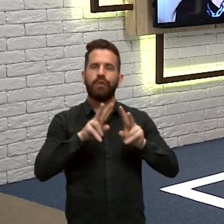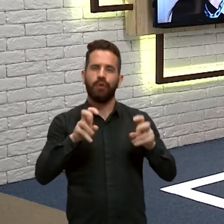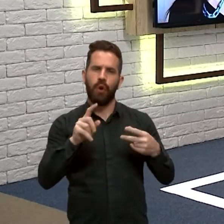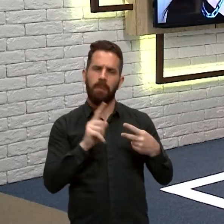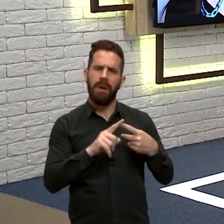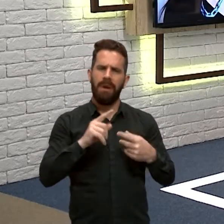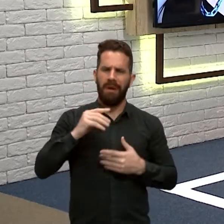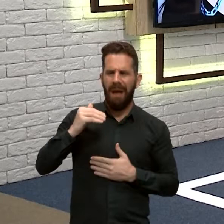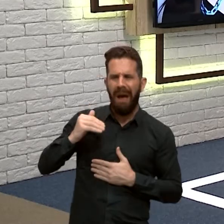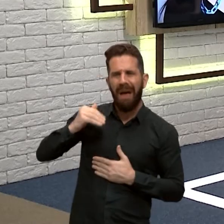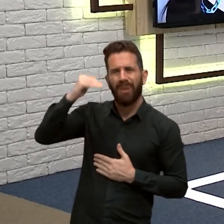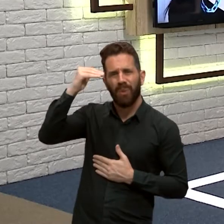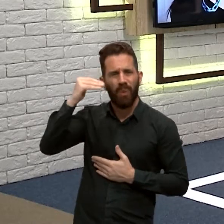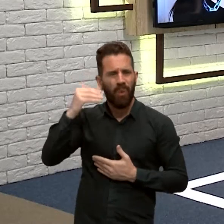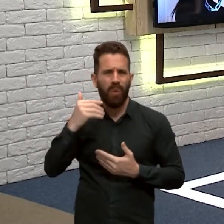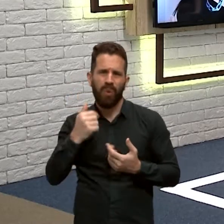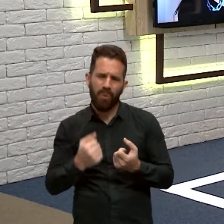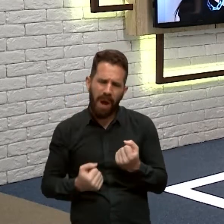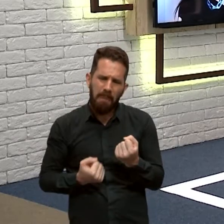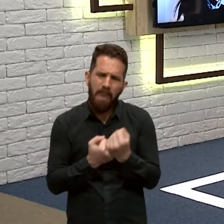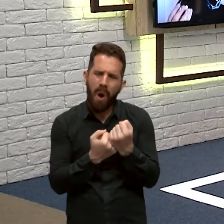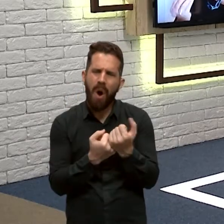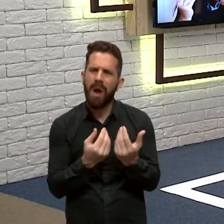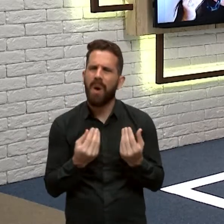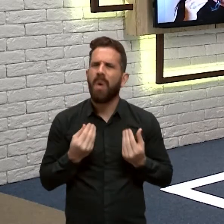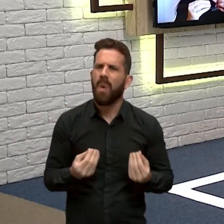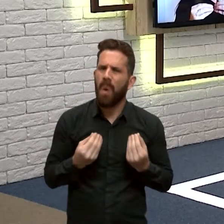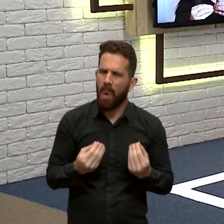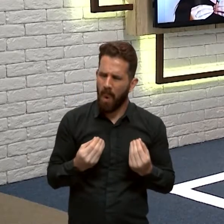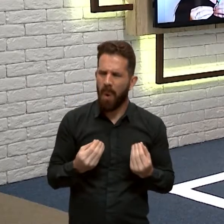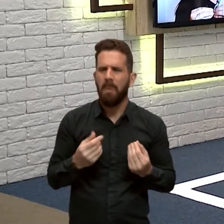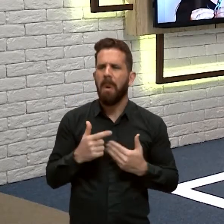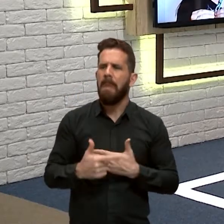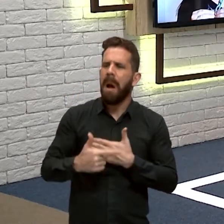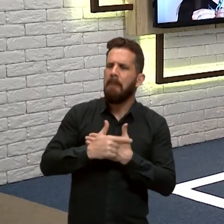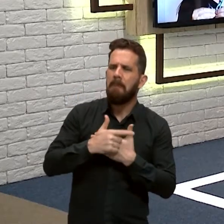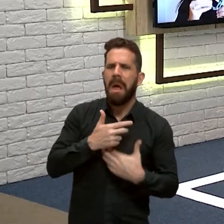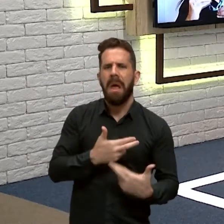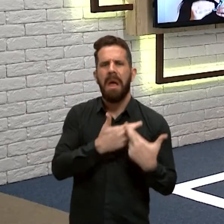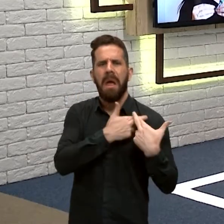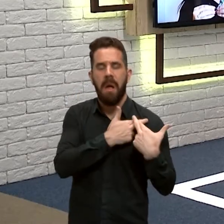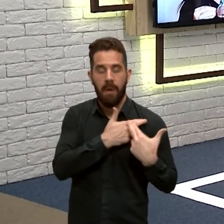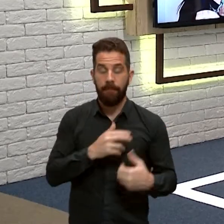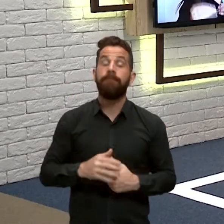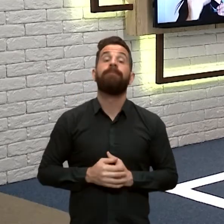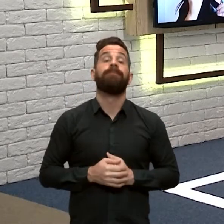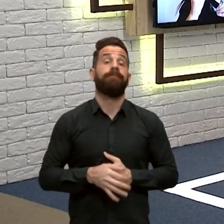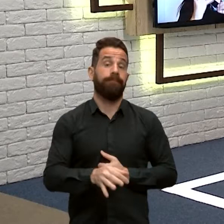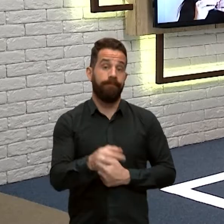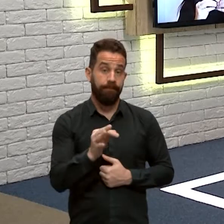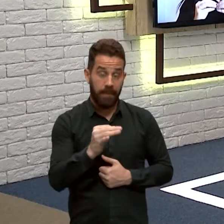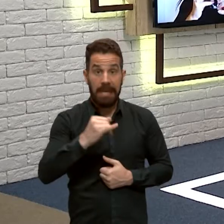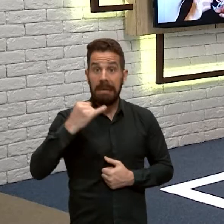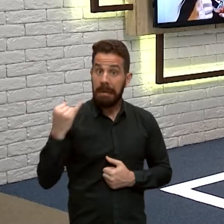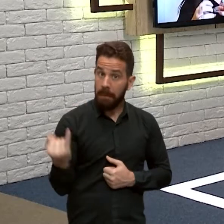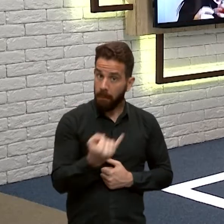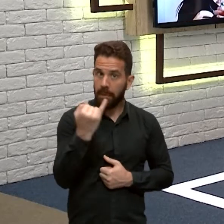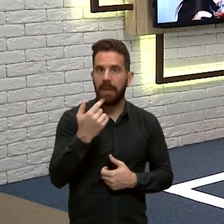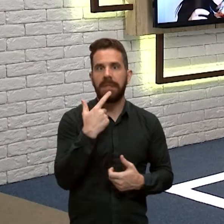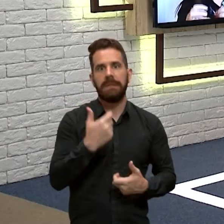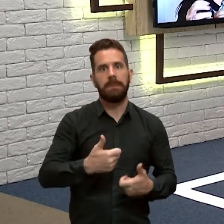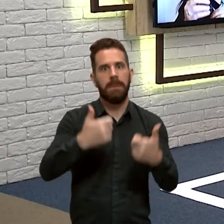adulto no processo de formação da criança, né? E é muito importante tratar sobre isso, porque é o adulto que